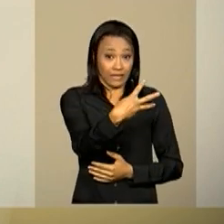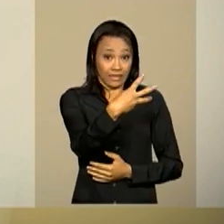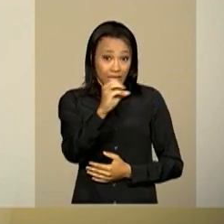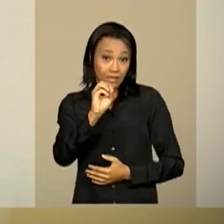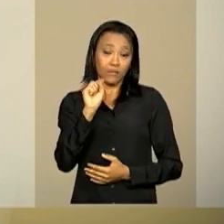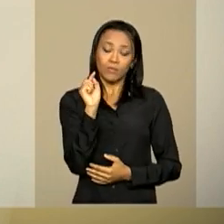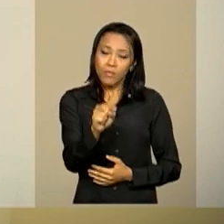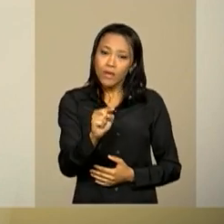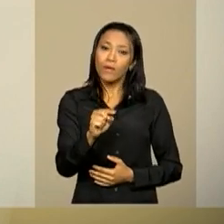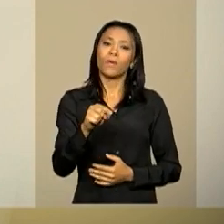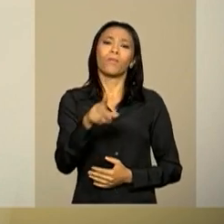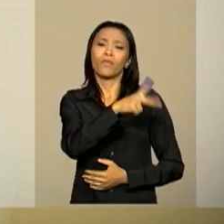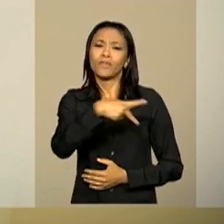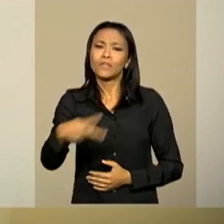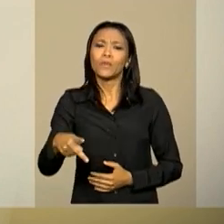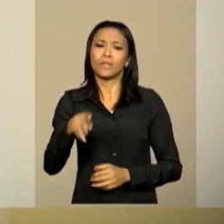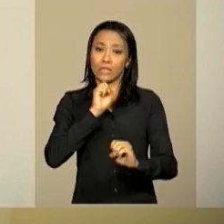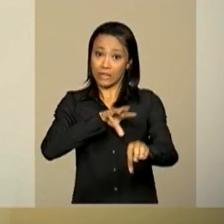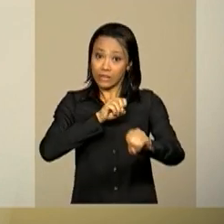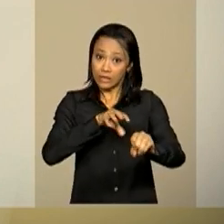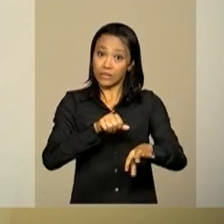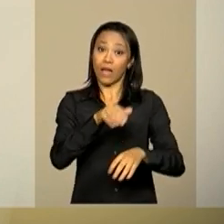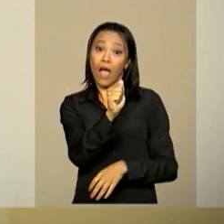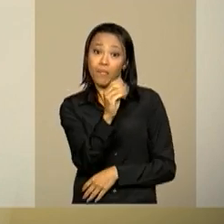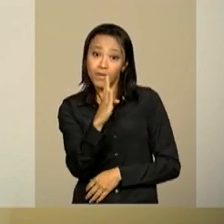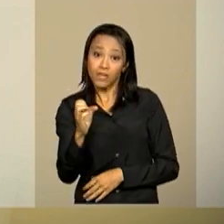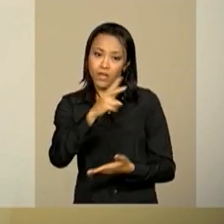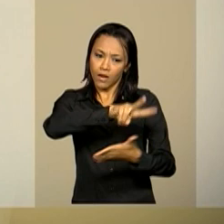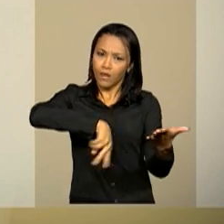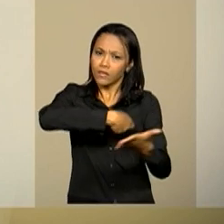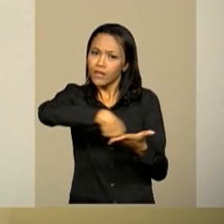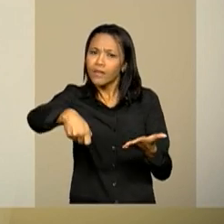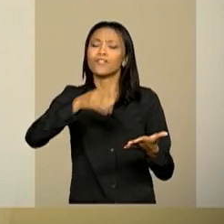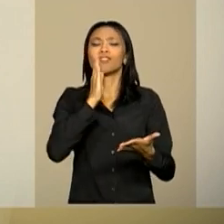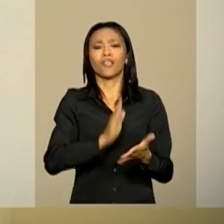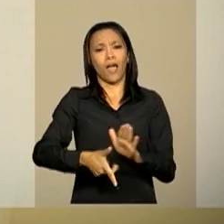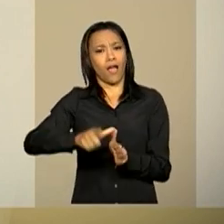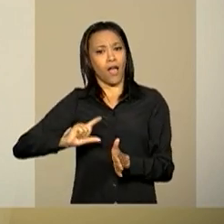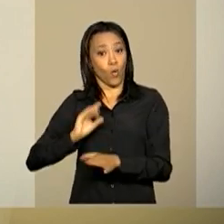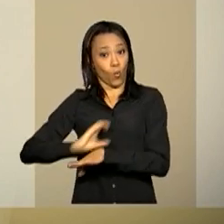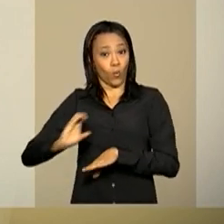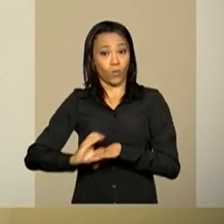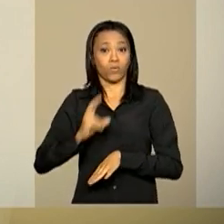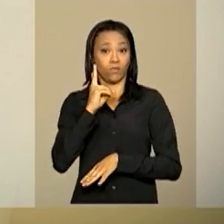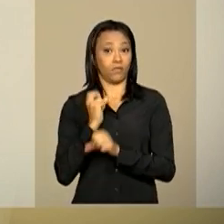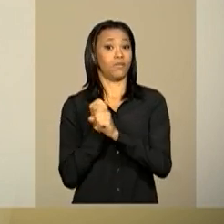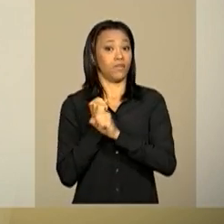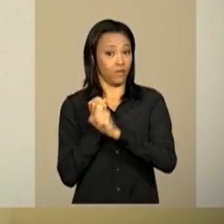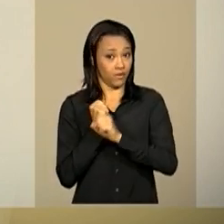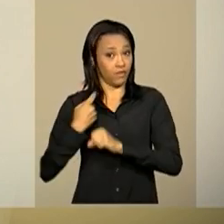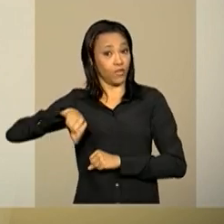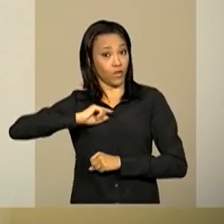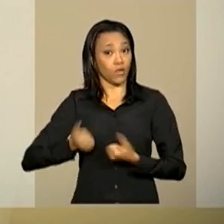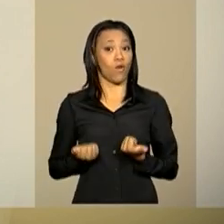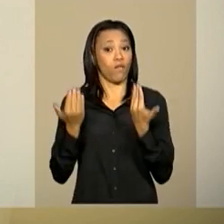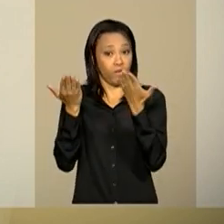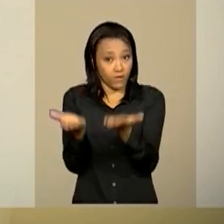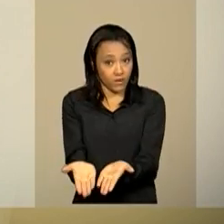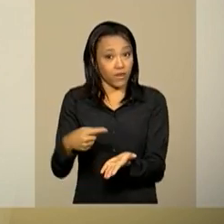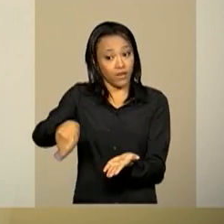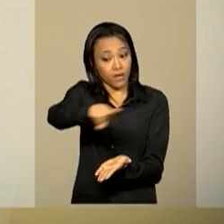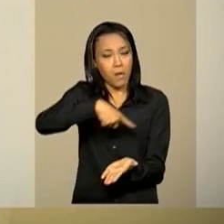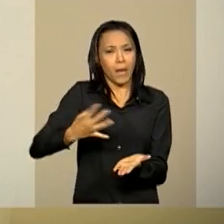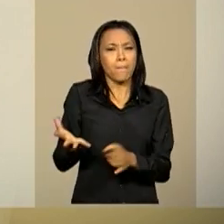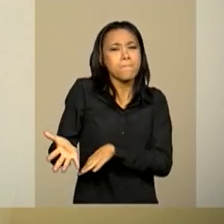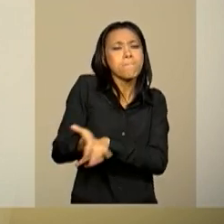alfabetizadores professores alfabetizadores já estão fazendo os cursos de 2 anos que nós oferecemos para